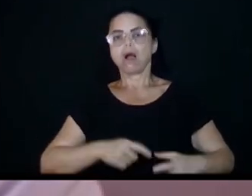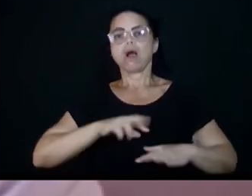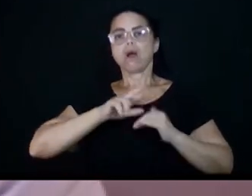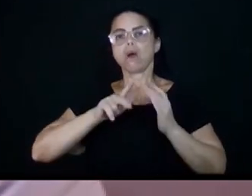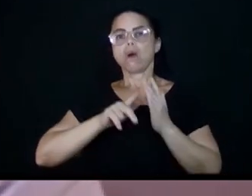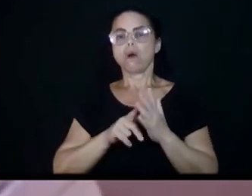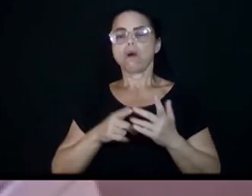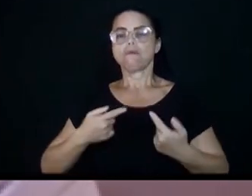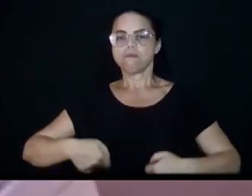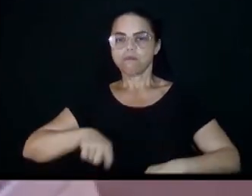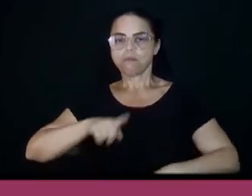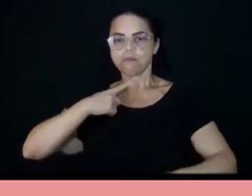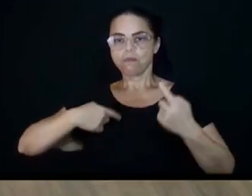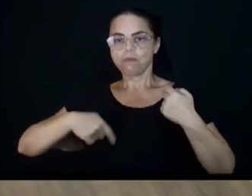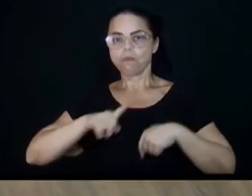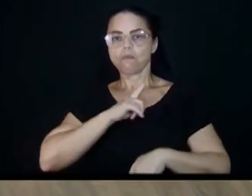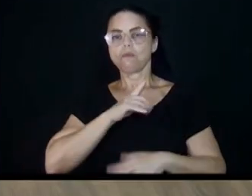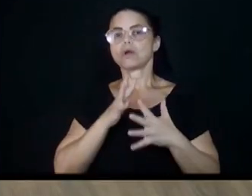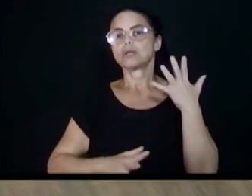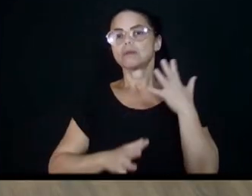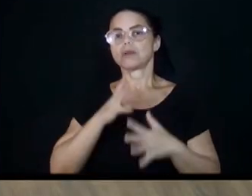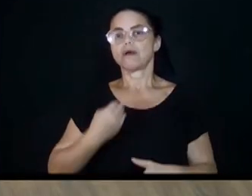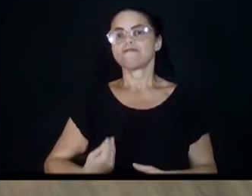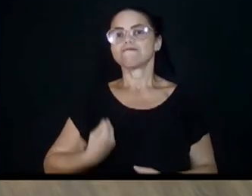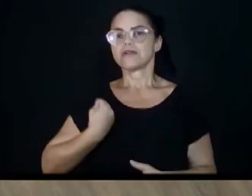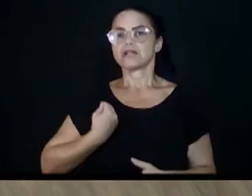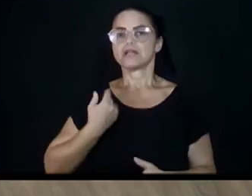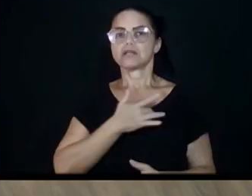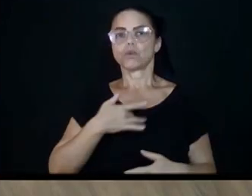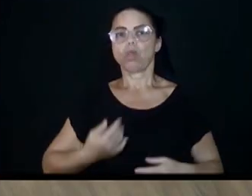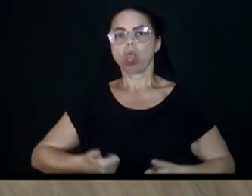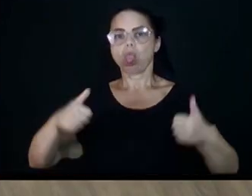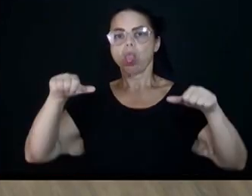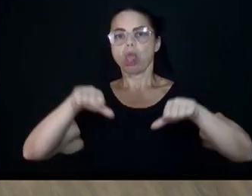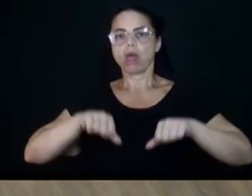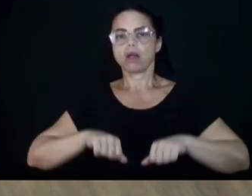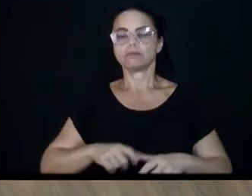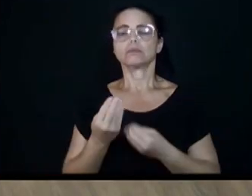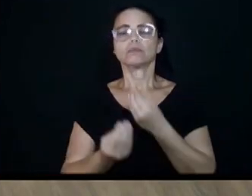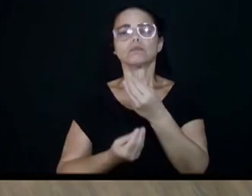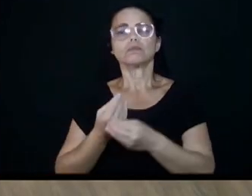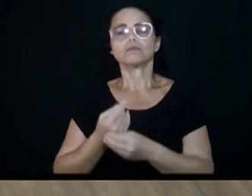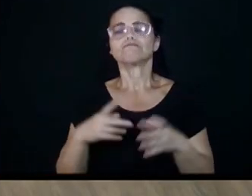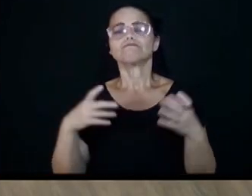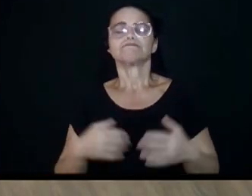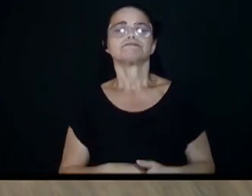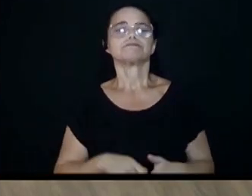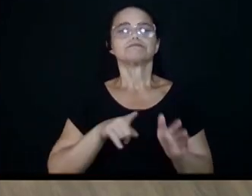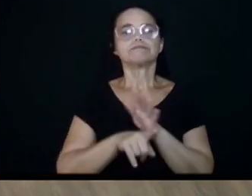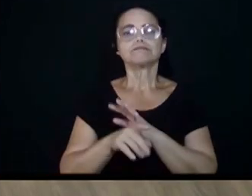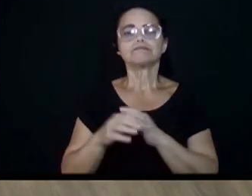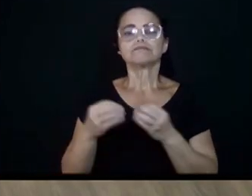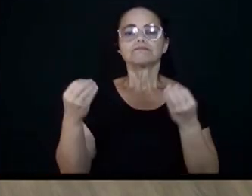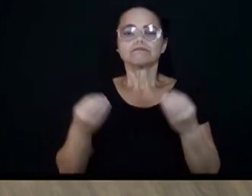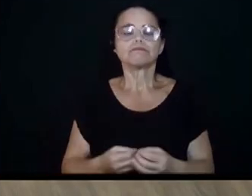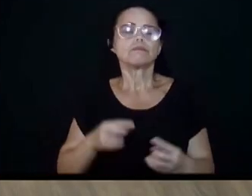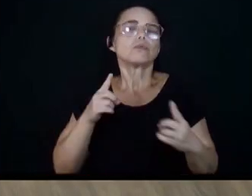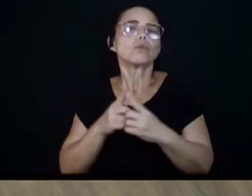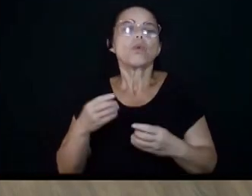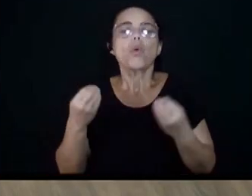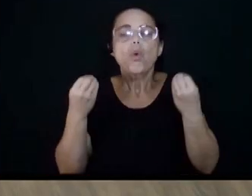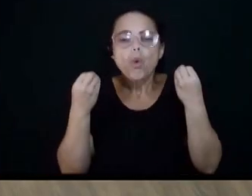forma migratória, por exemplo. Perfeito, doutor Rafael. E como que é feito, então, esse primeiro diagnóstico? Quais são